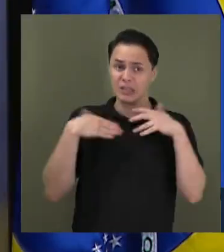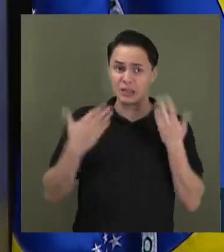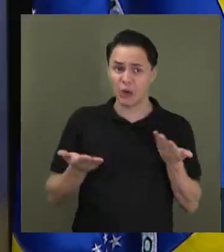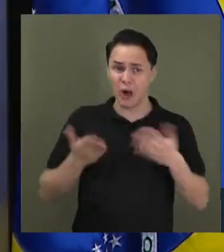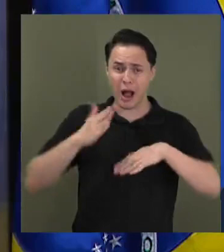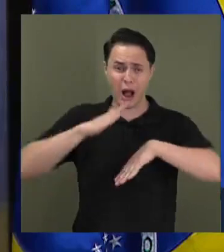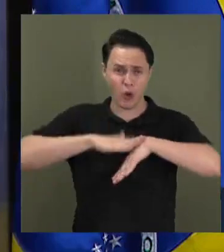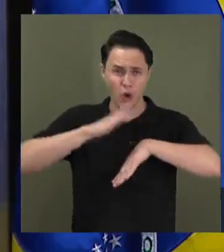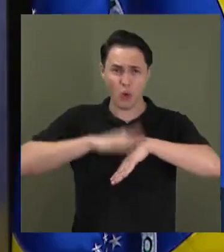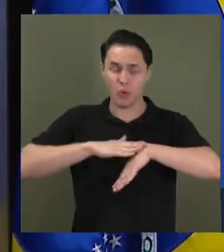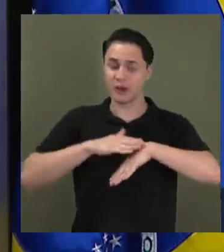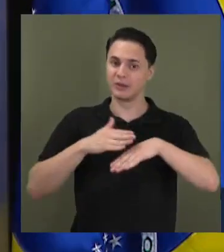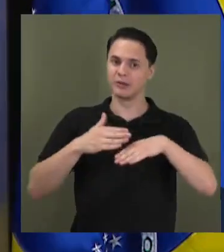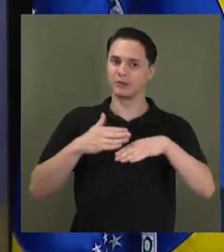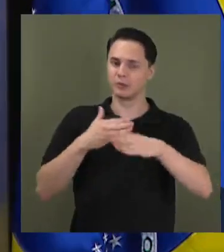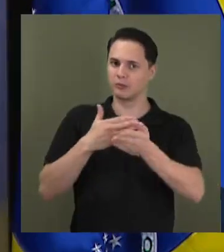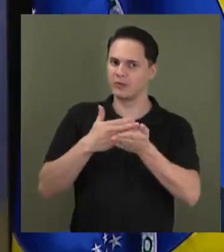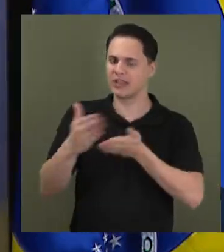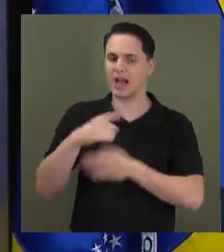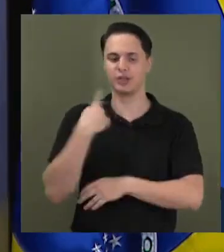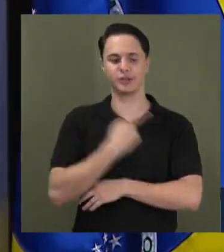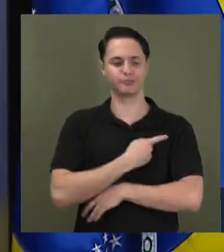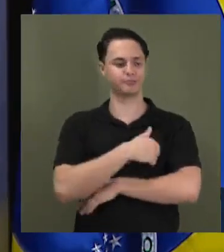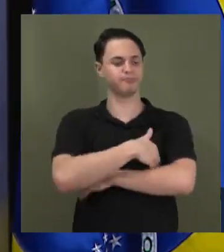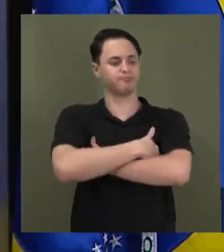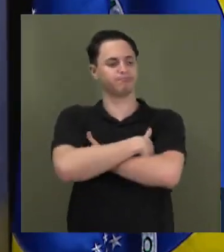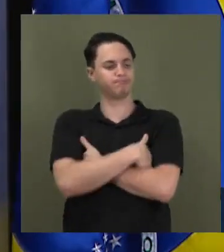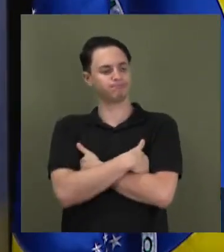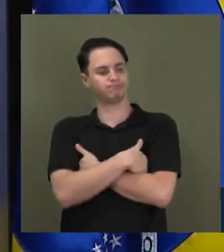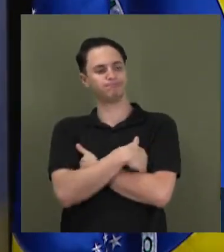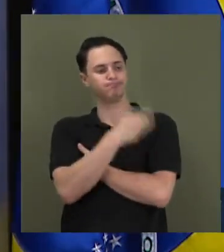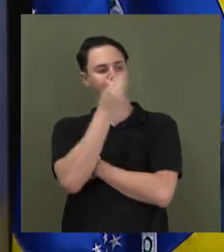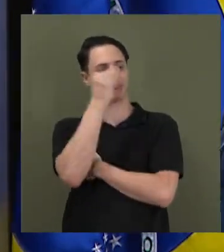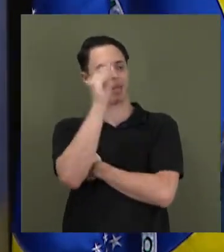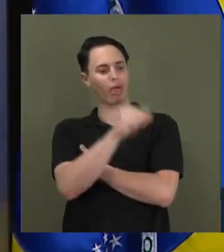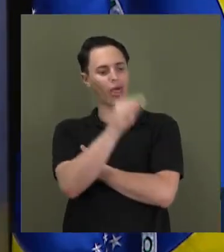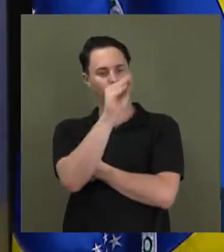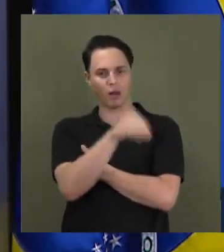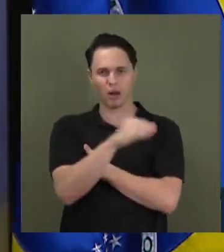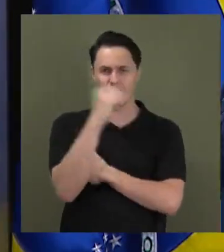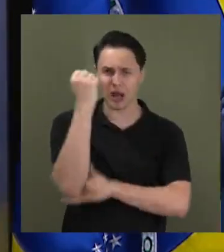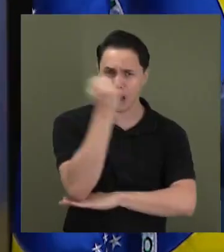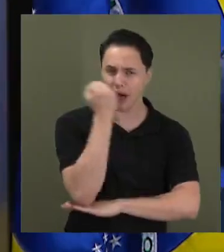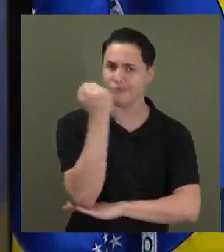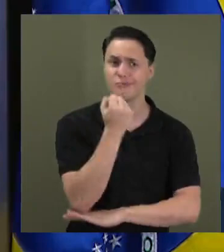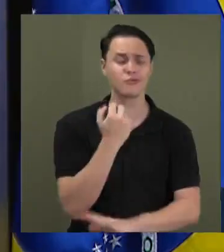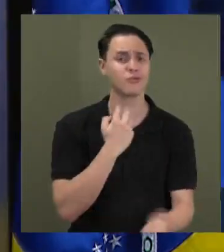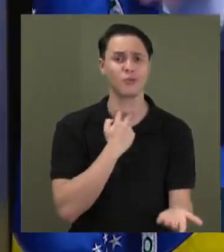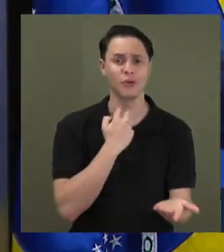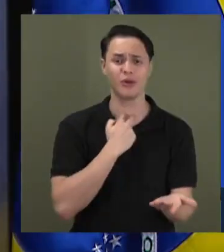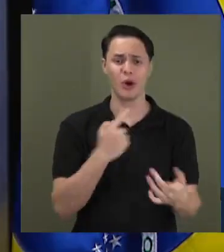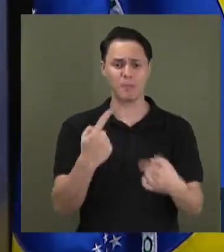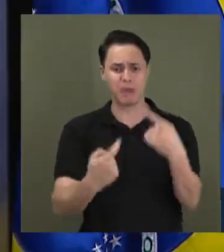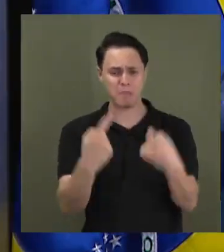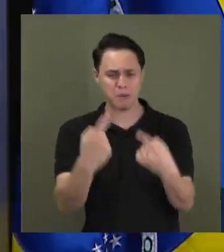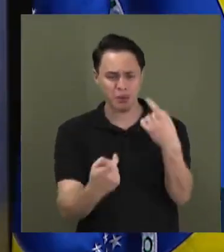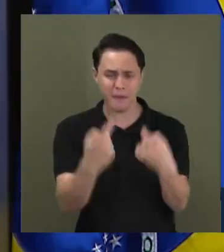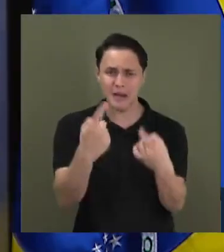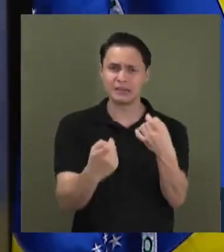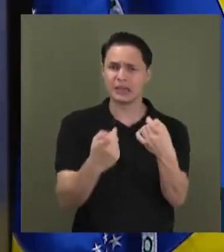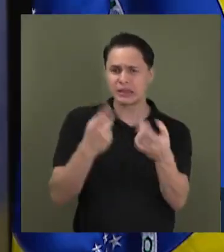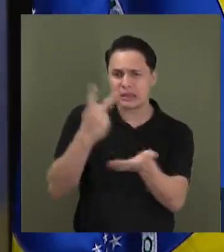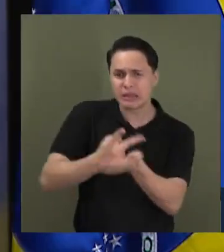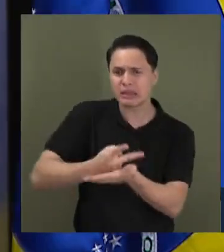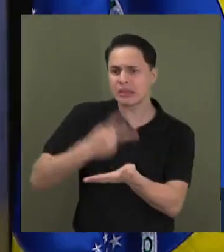hora do mundo cruzar os braços, ignorando a gravidade dessa guerra que continua enquanto a gente está aqui